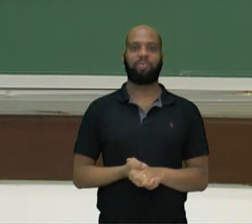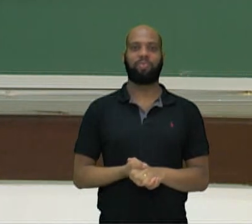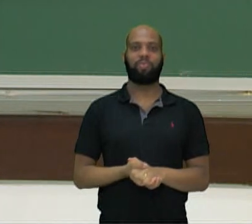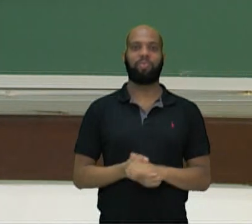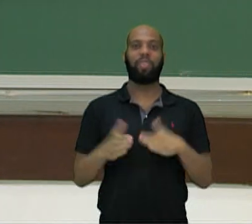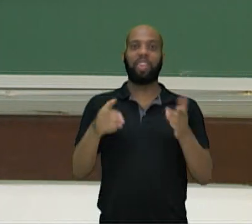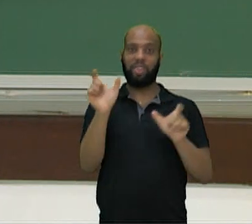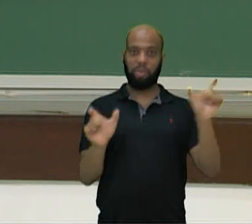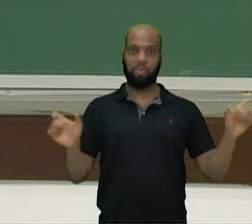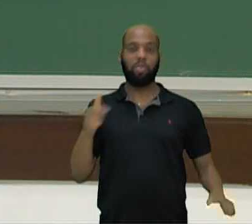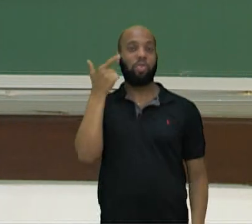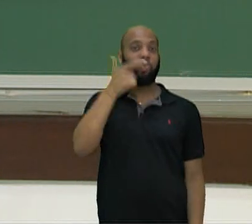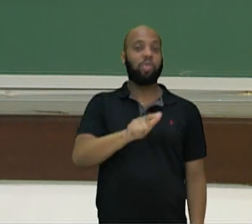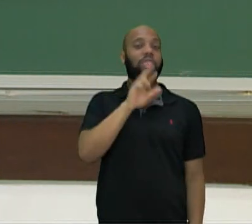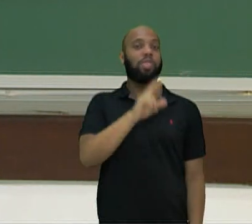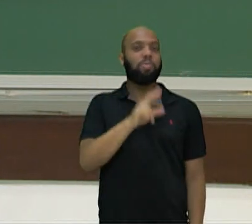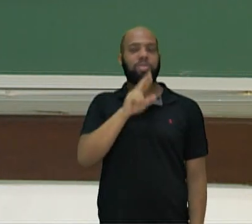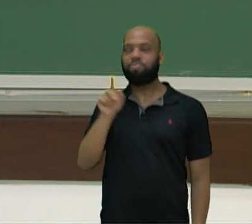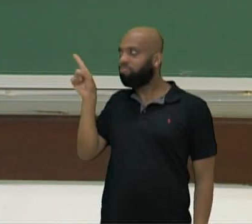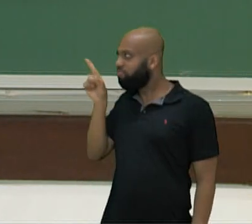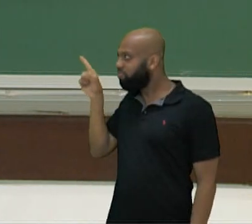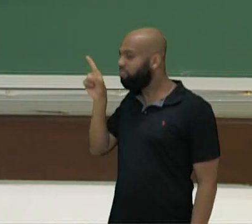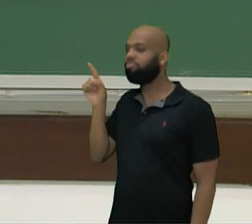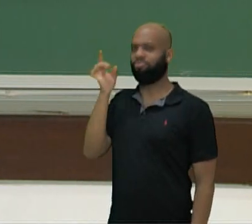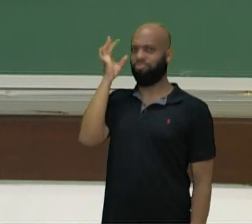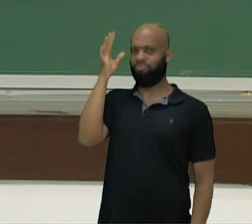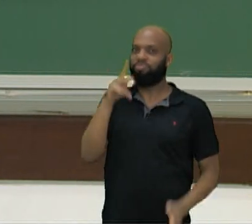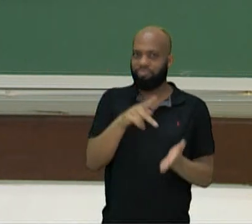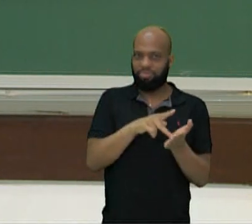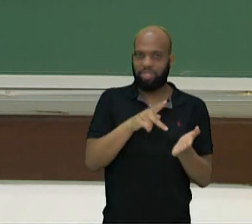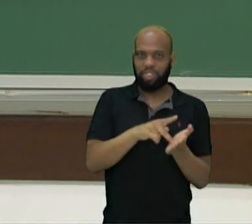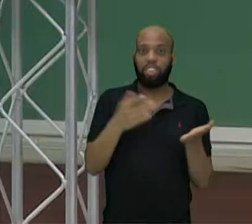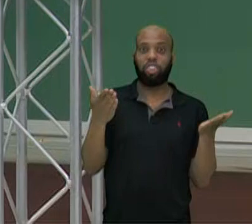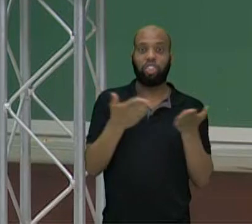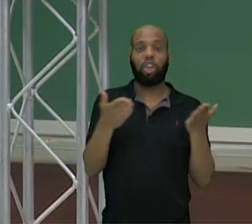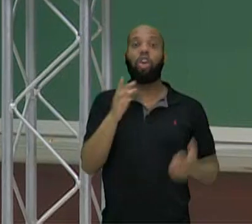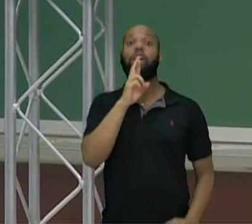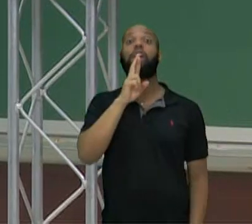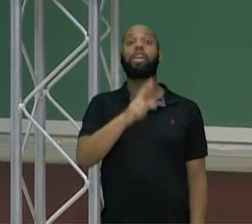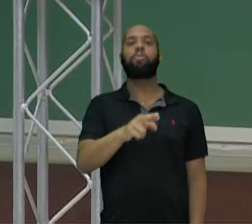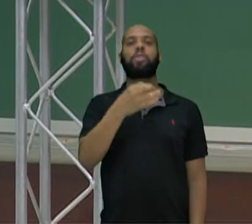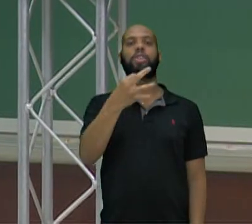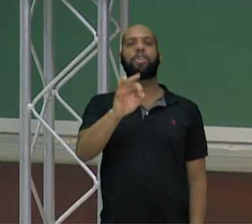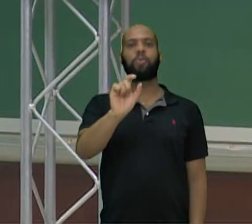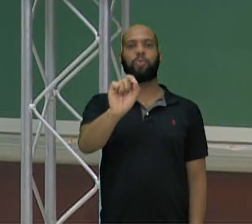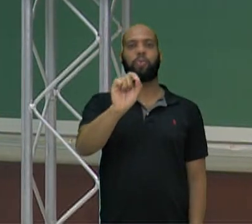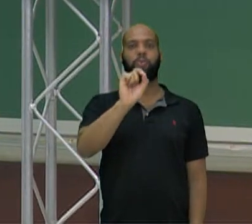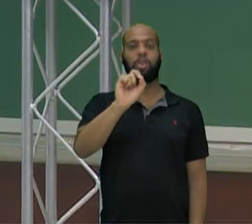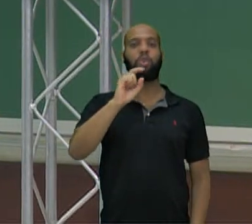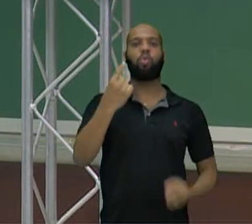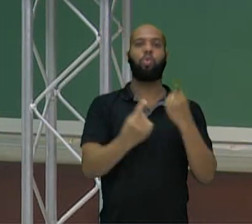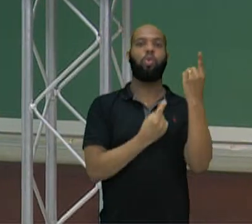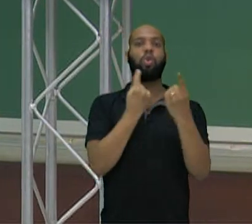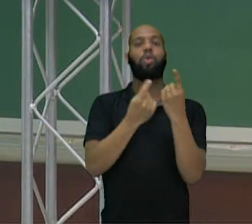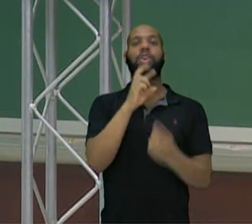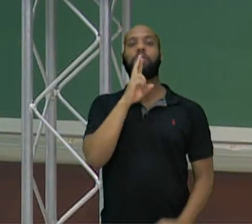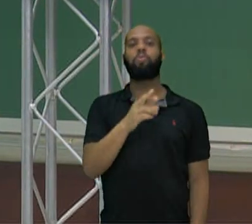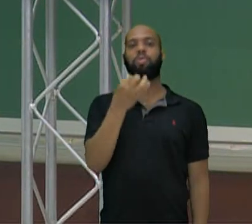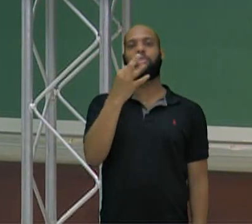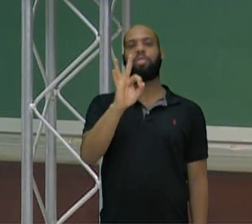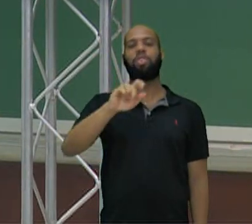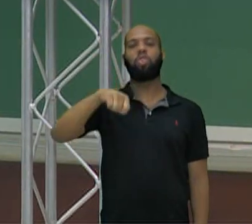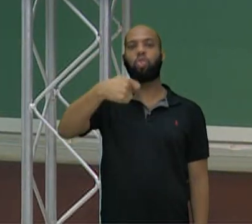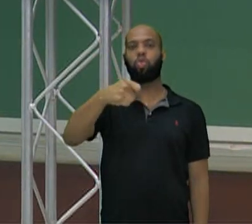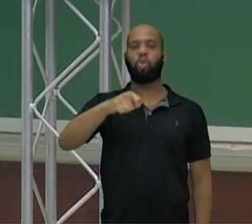Daí, moçada, conseguiram fazer essa atividade aí? Ficou fácil, né? Vamos colocar a resposta já. Lá, qual é a alternativa